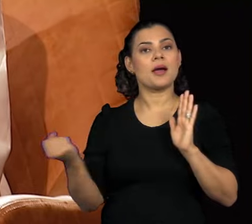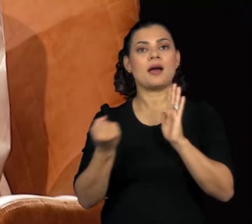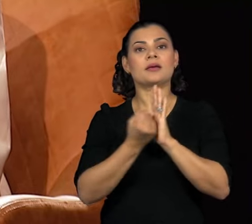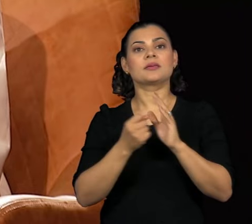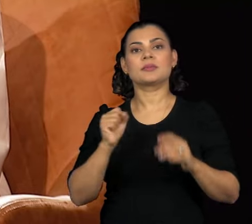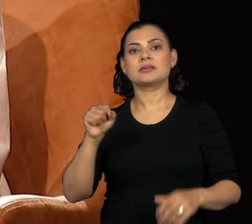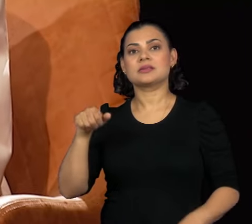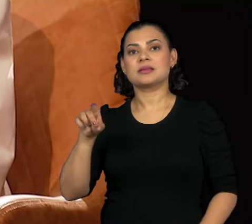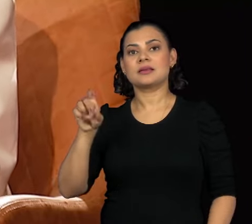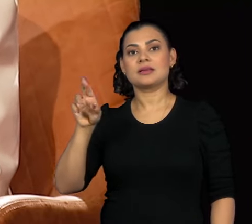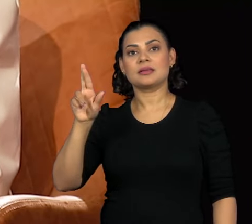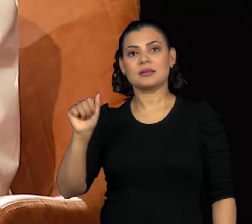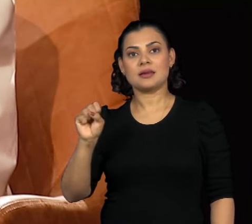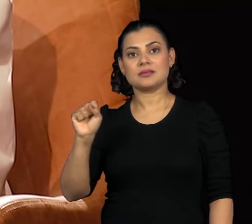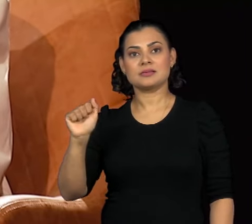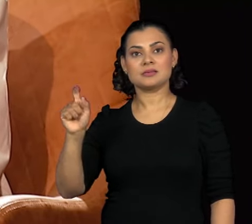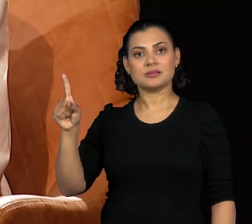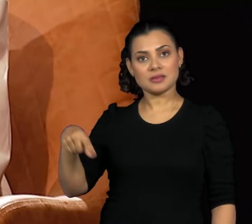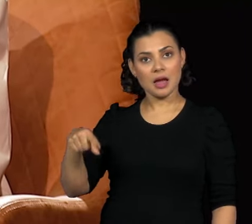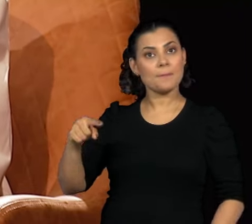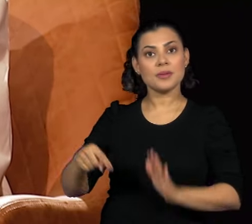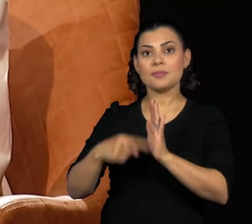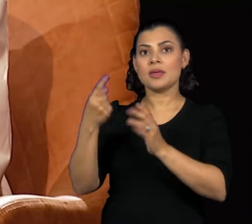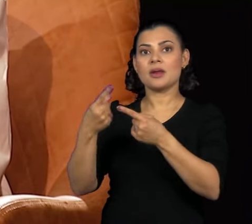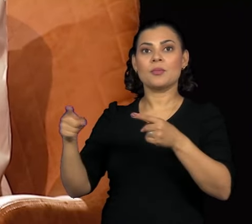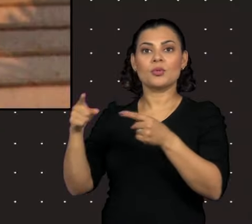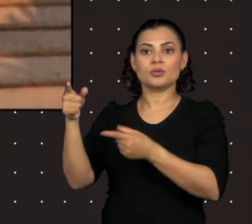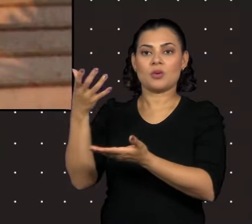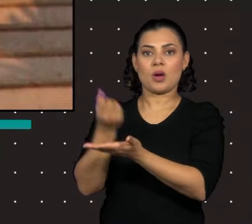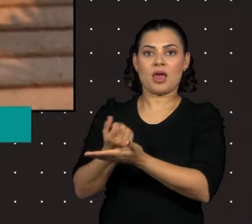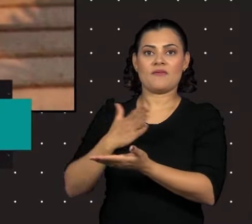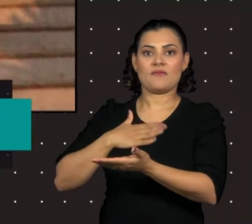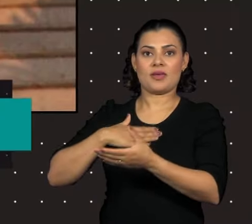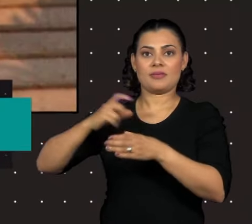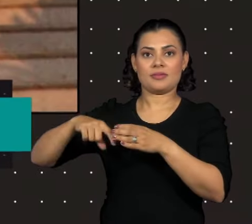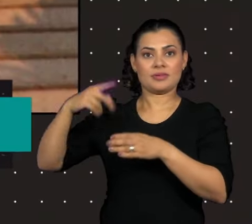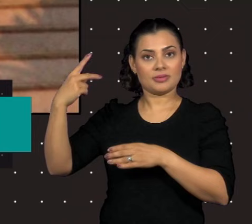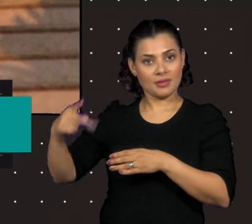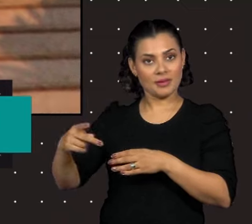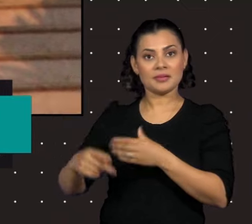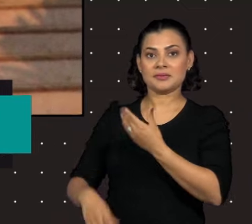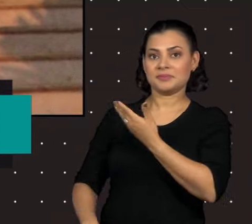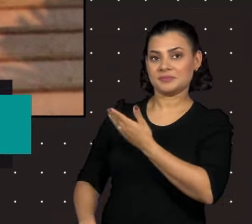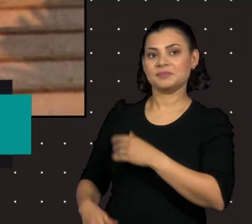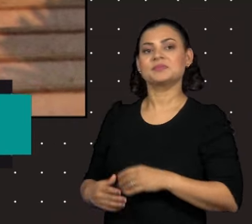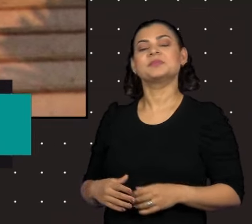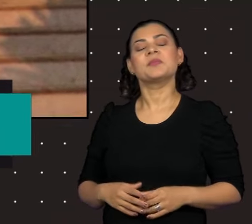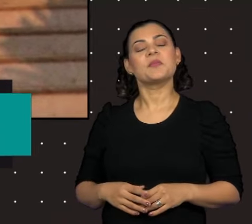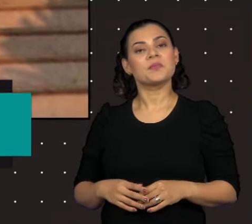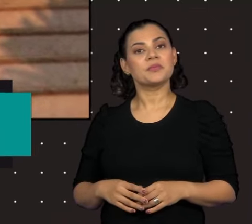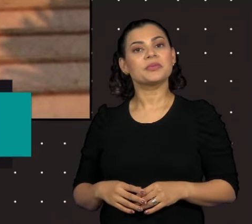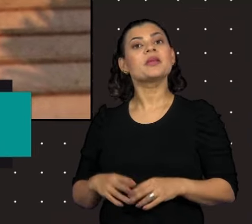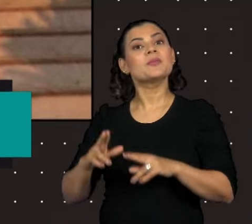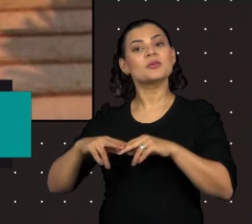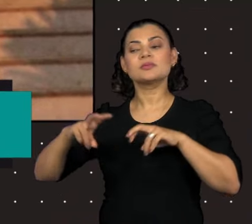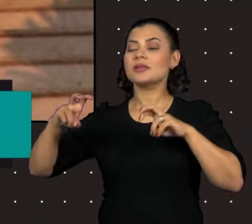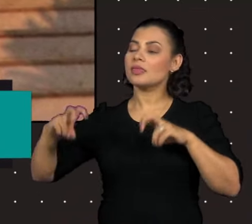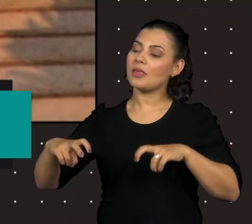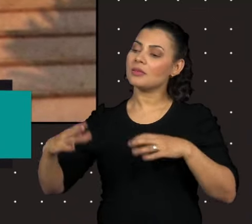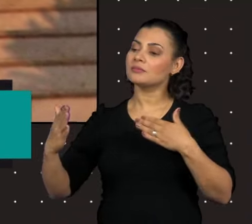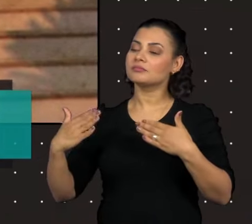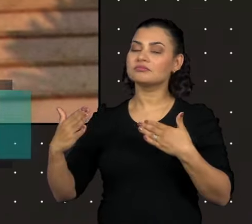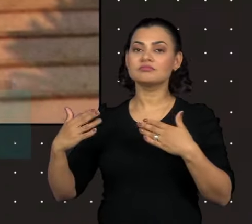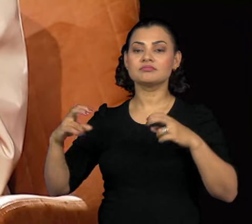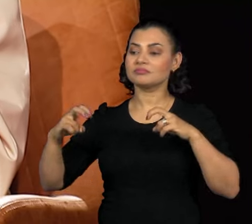de Sá, porque eu fui a primeira pessoa que gravei música dela, e ela fez um depoimento, né? Eu sentado assim, numa cadeira como essa, e ela